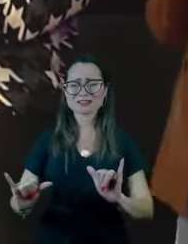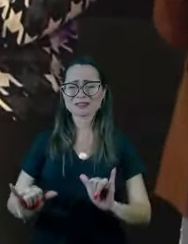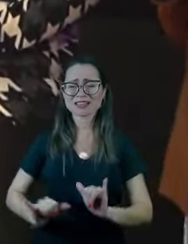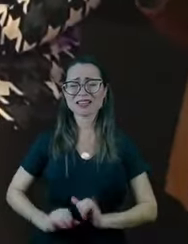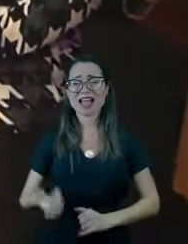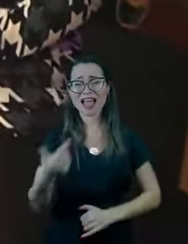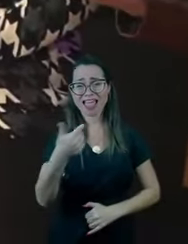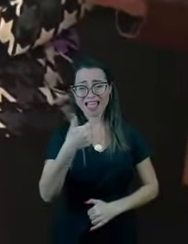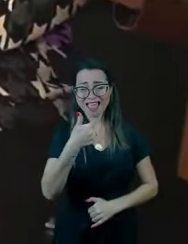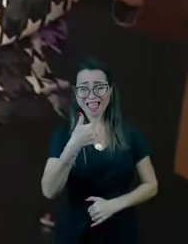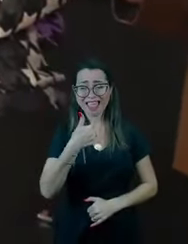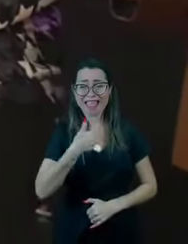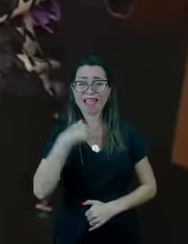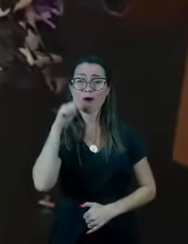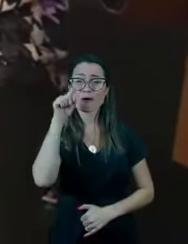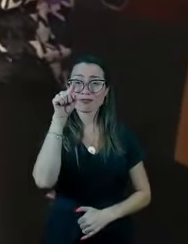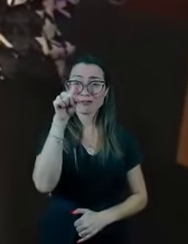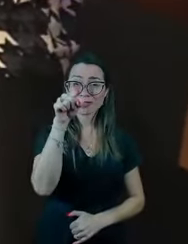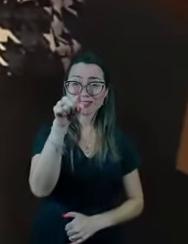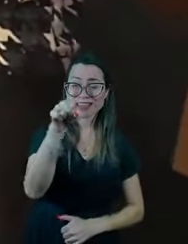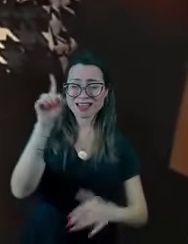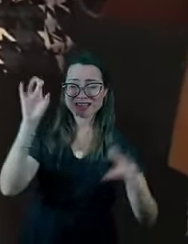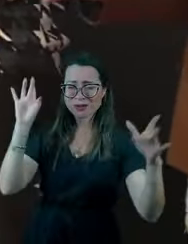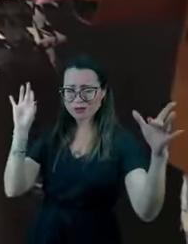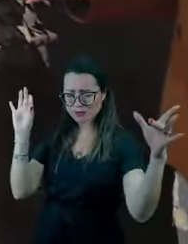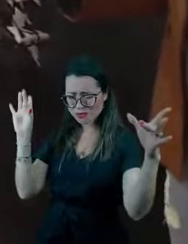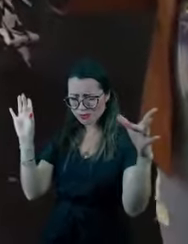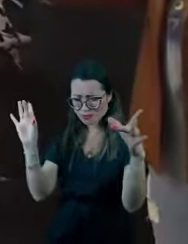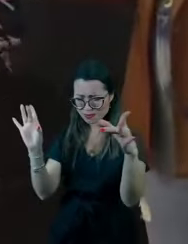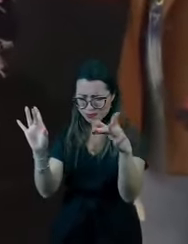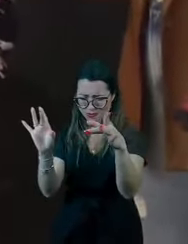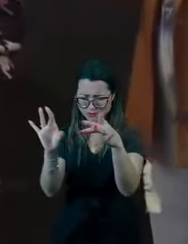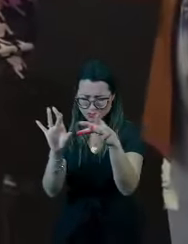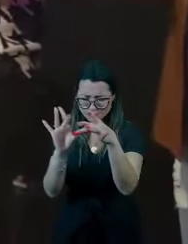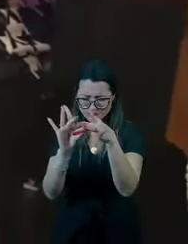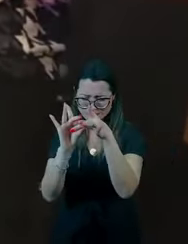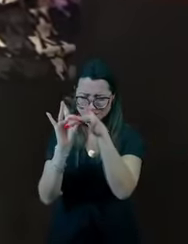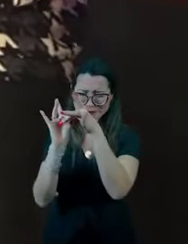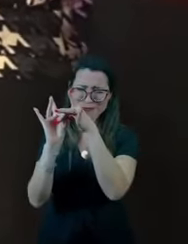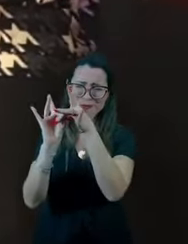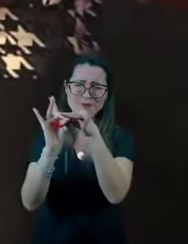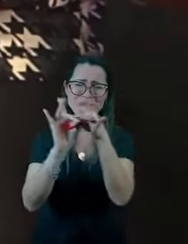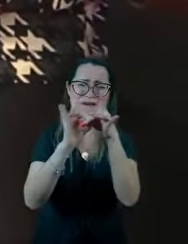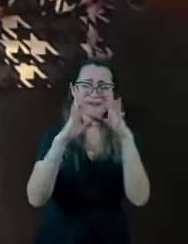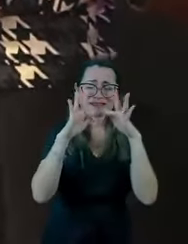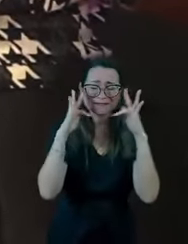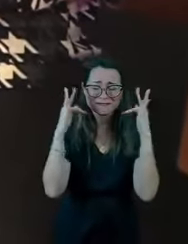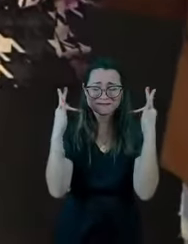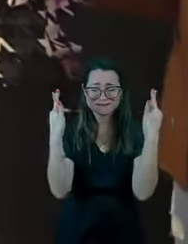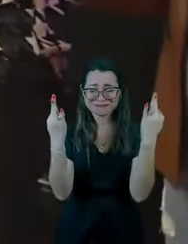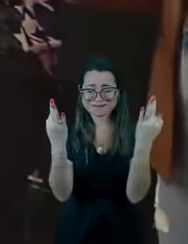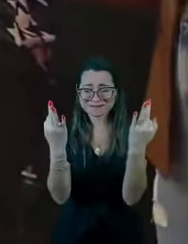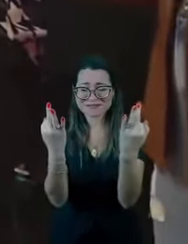Para que contigo eu fosse um meu